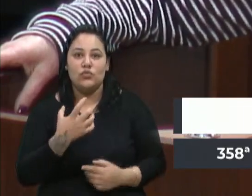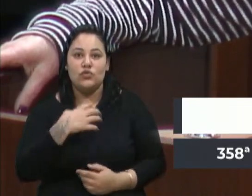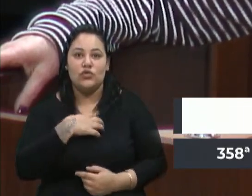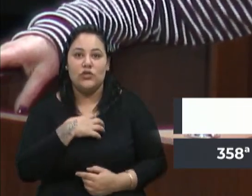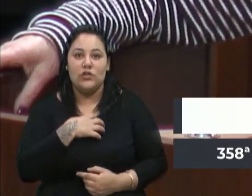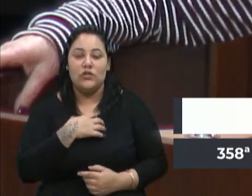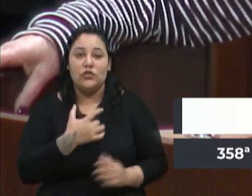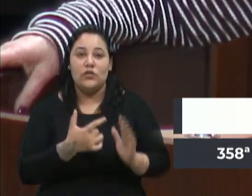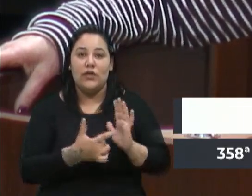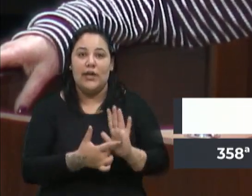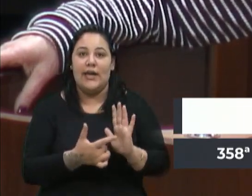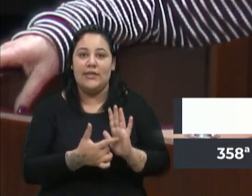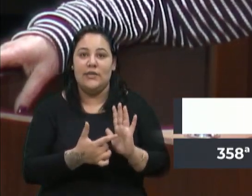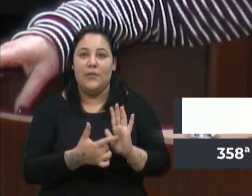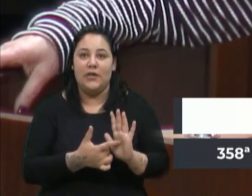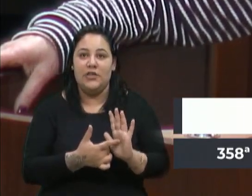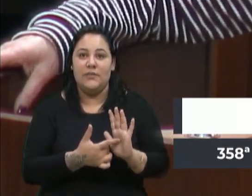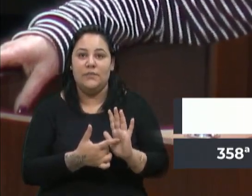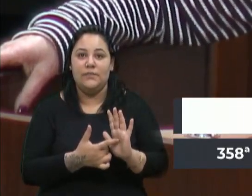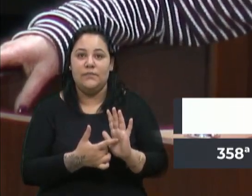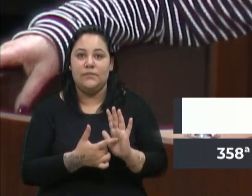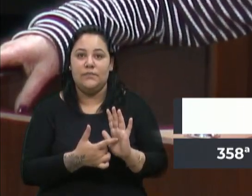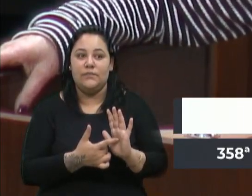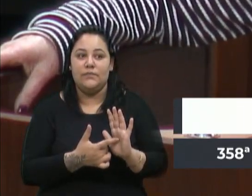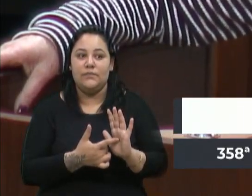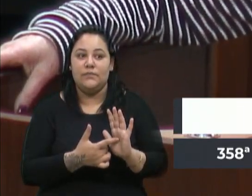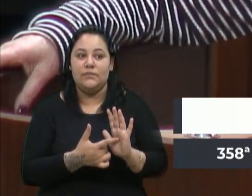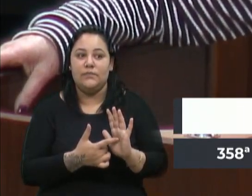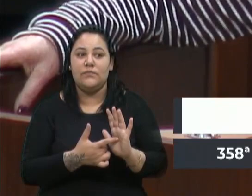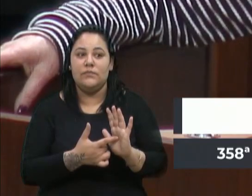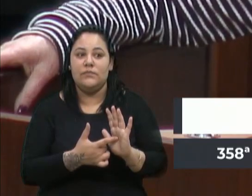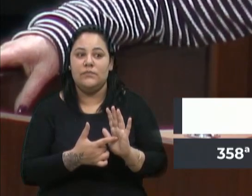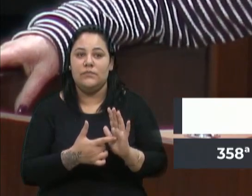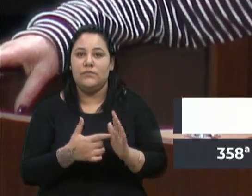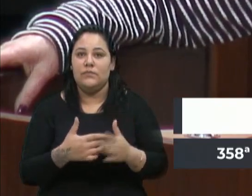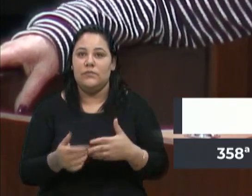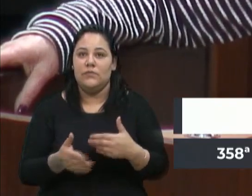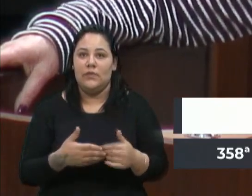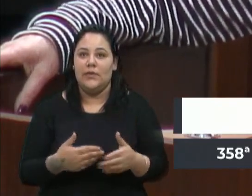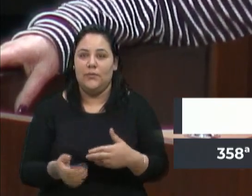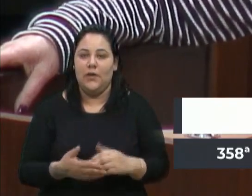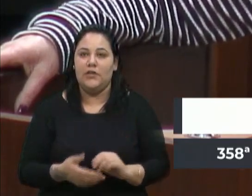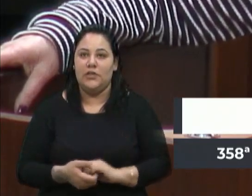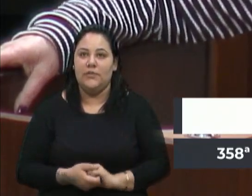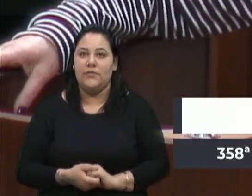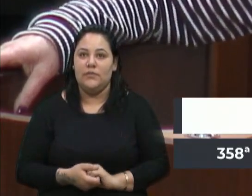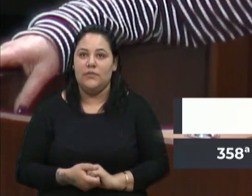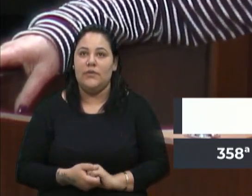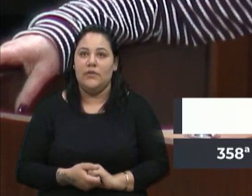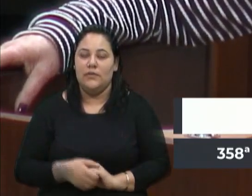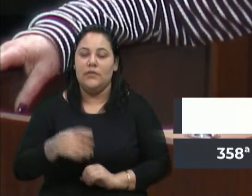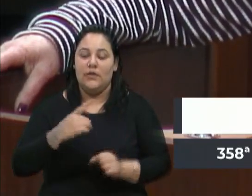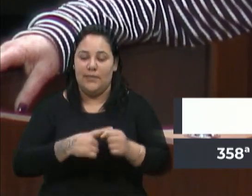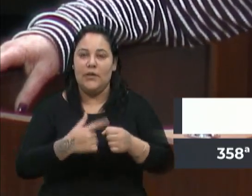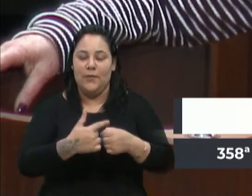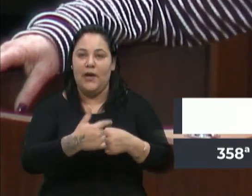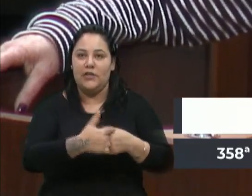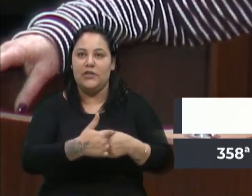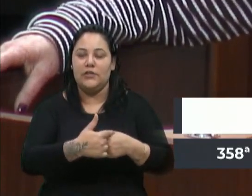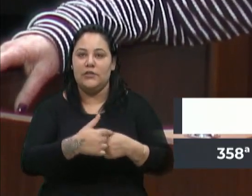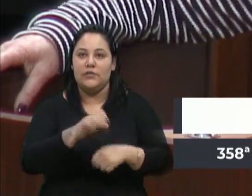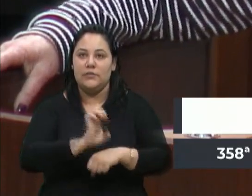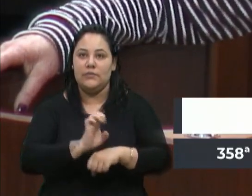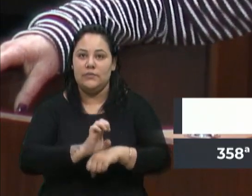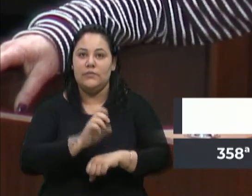de mostrar para qualquer gestor, nas cidades, no estado, no país, é que